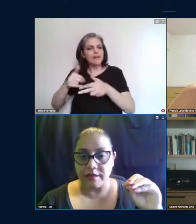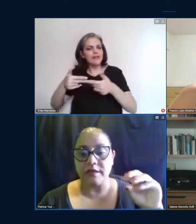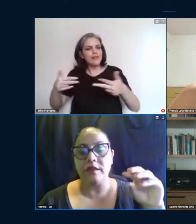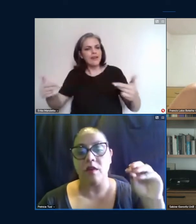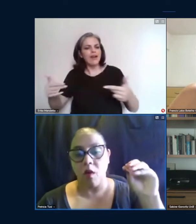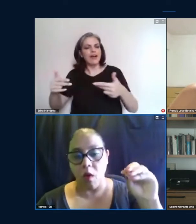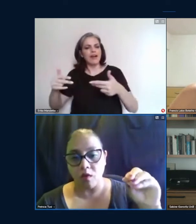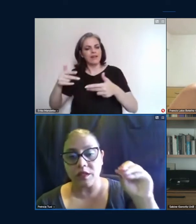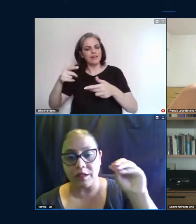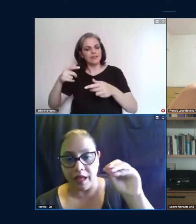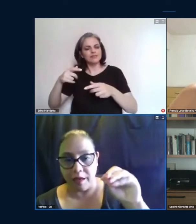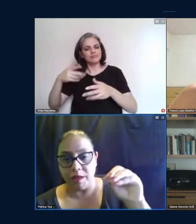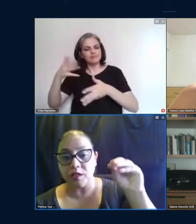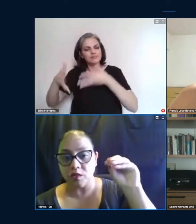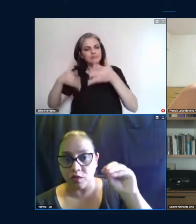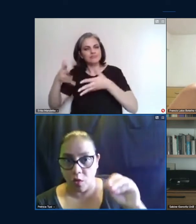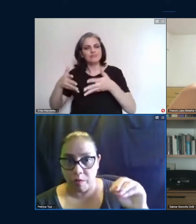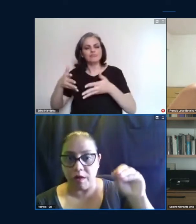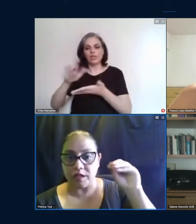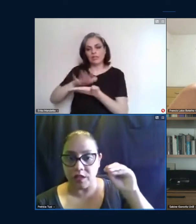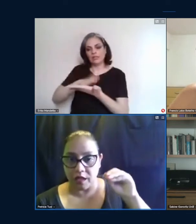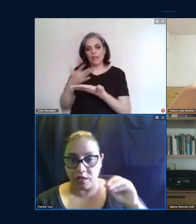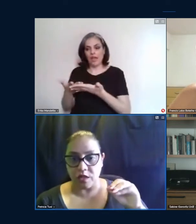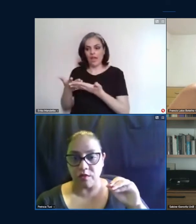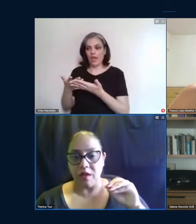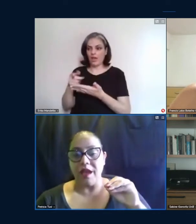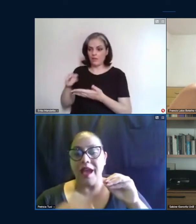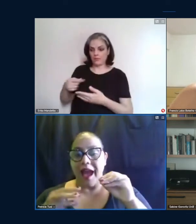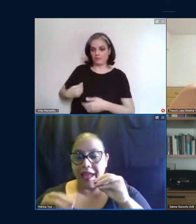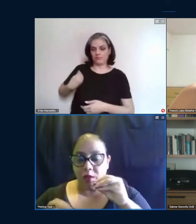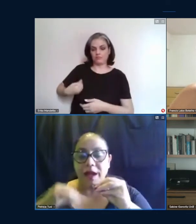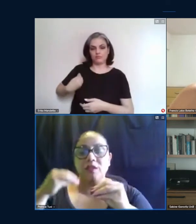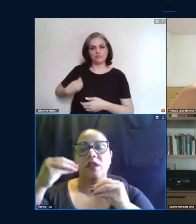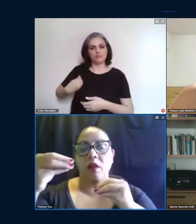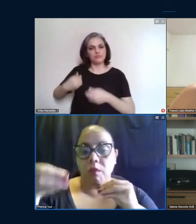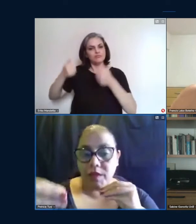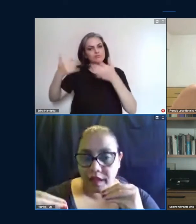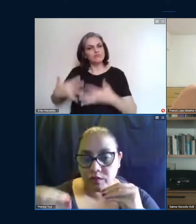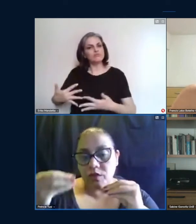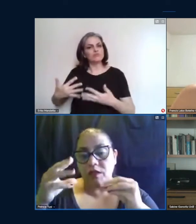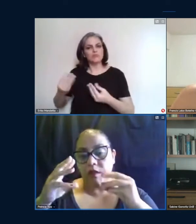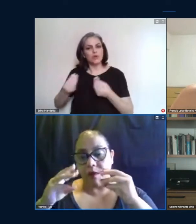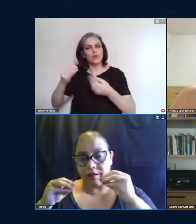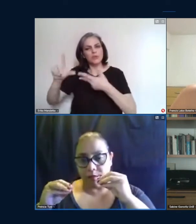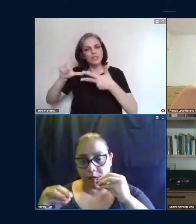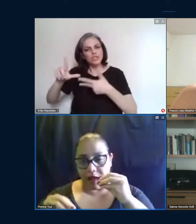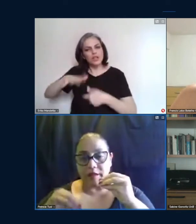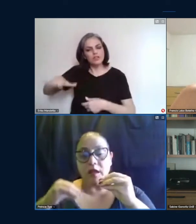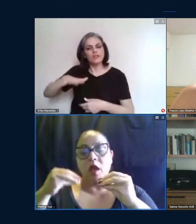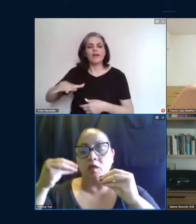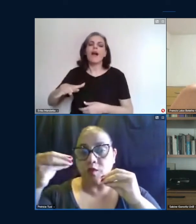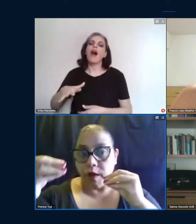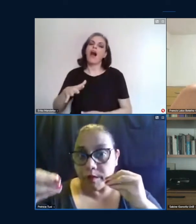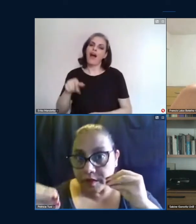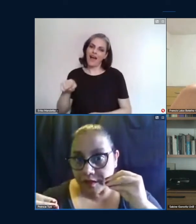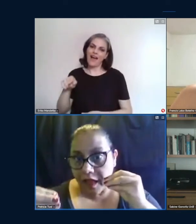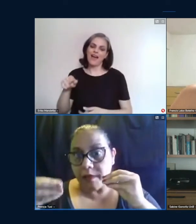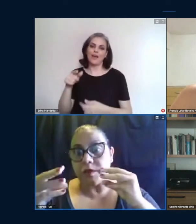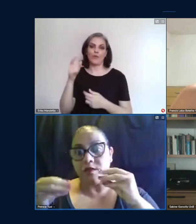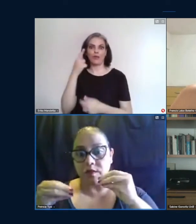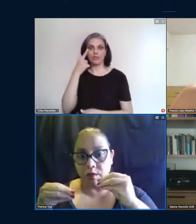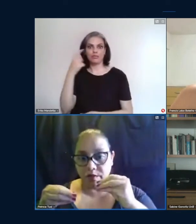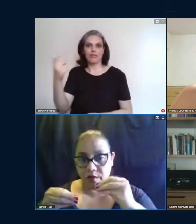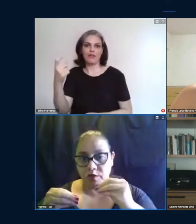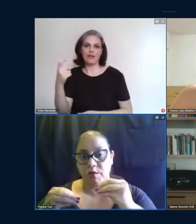sinais com os intérpretes sobre o legislativo, aí eu acho que a comunidade surda vai participar mais, os próprios